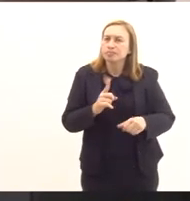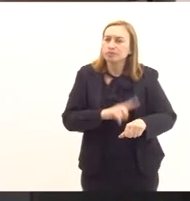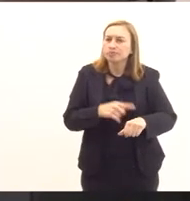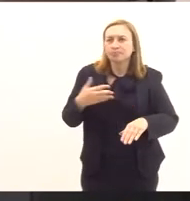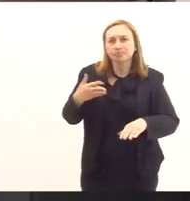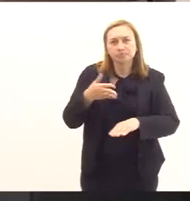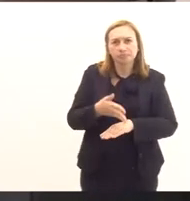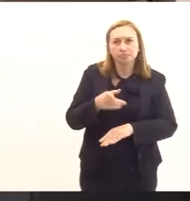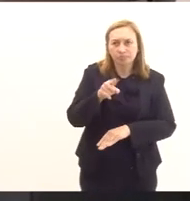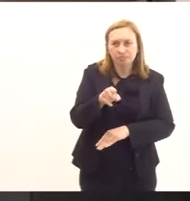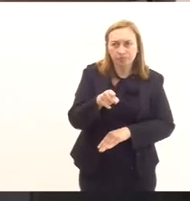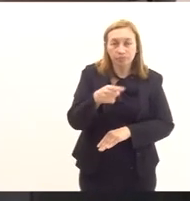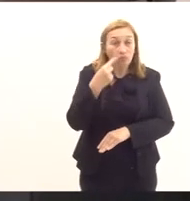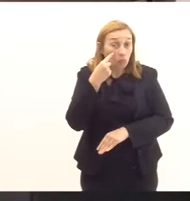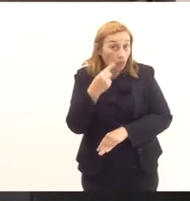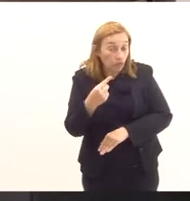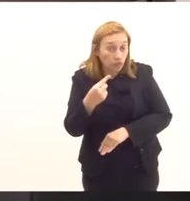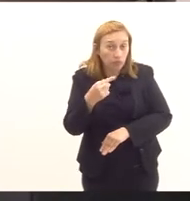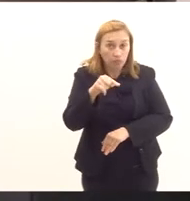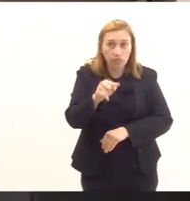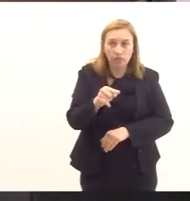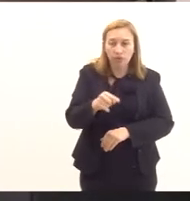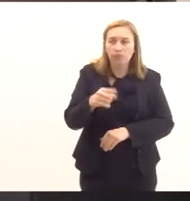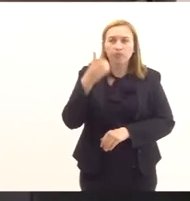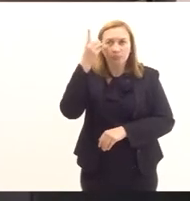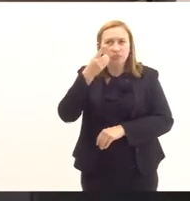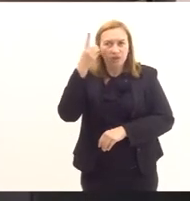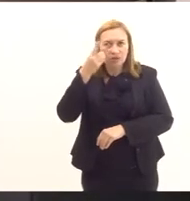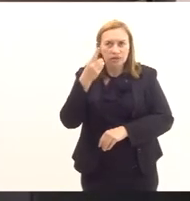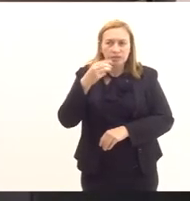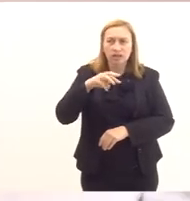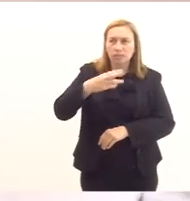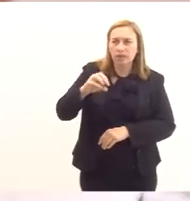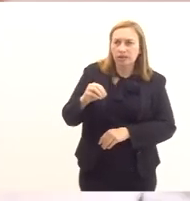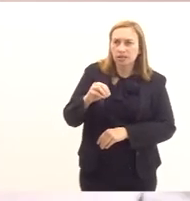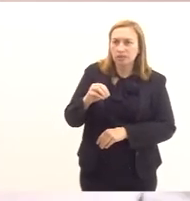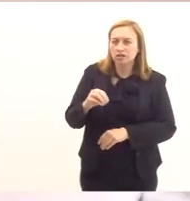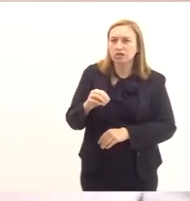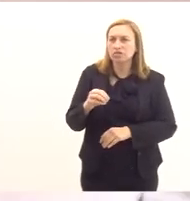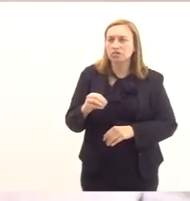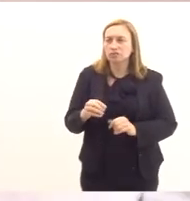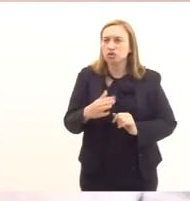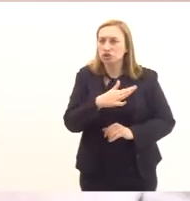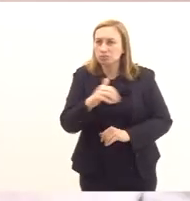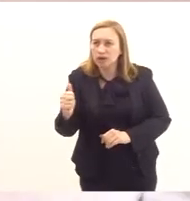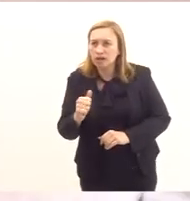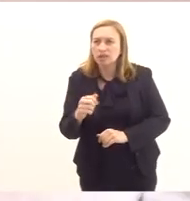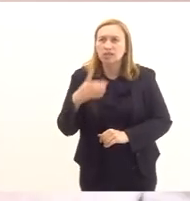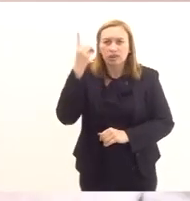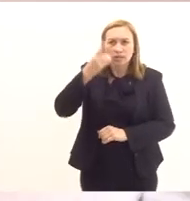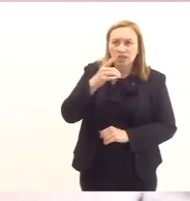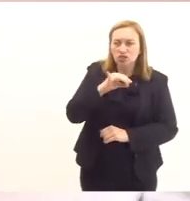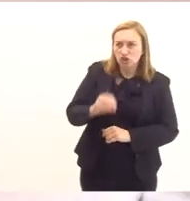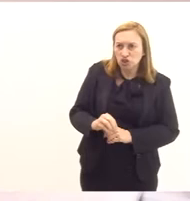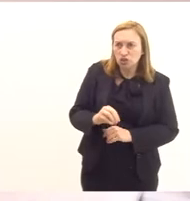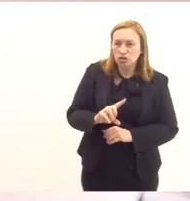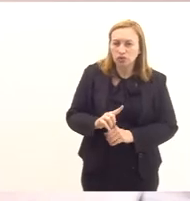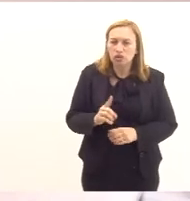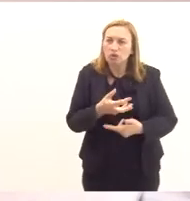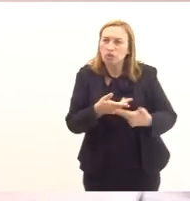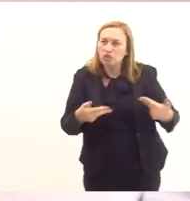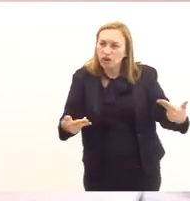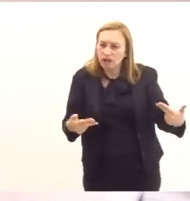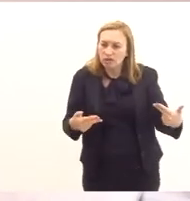lá eu vi ali Deputado Martínez foi abordado tá no Marcelo dinheiro por muitos por